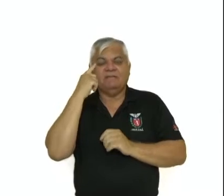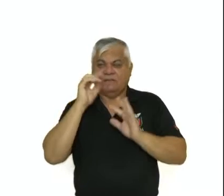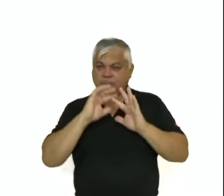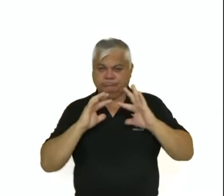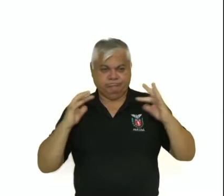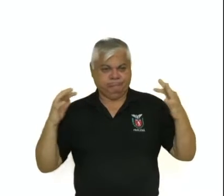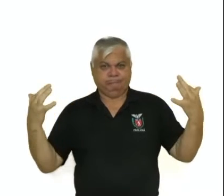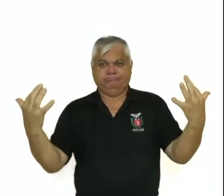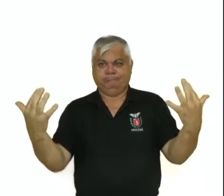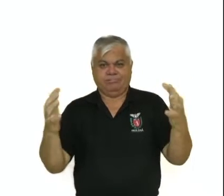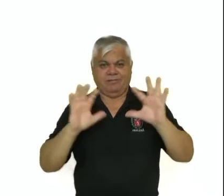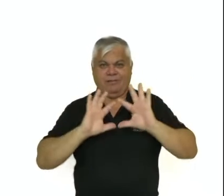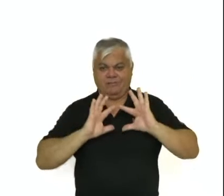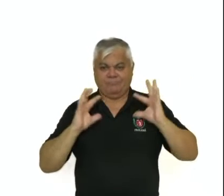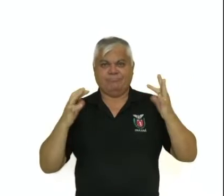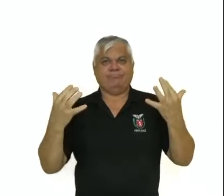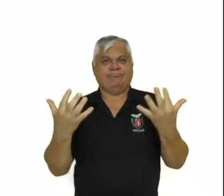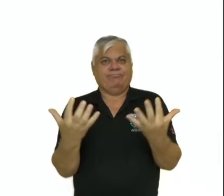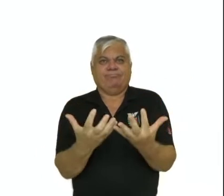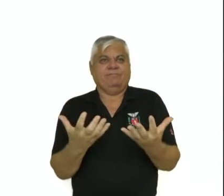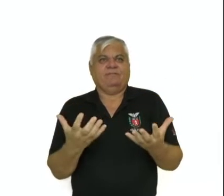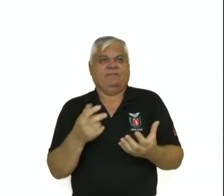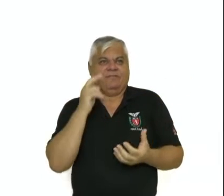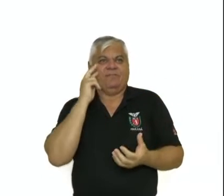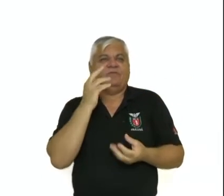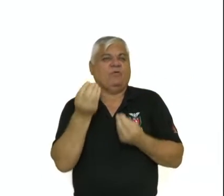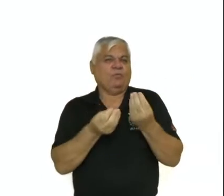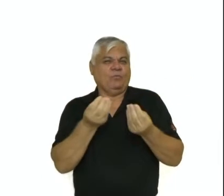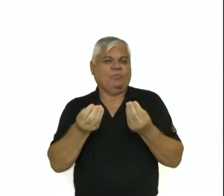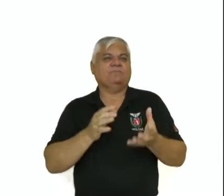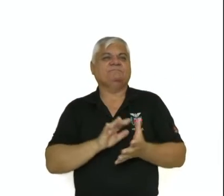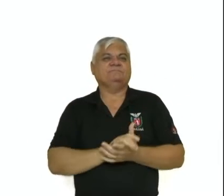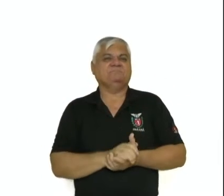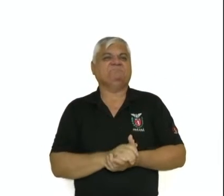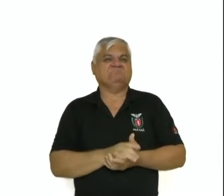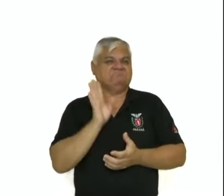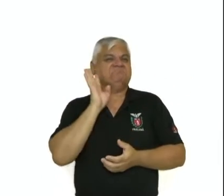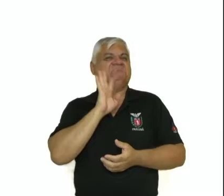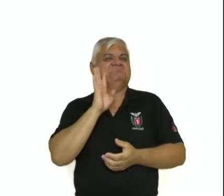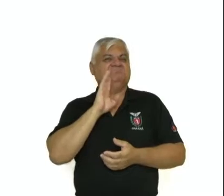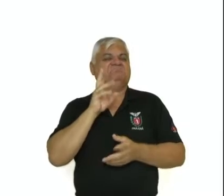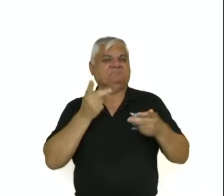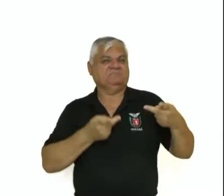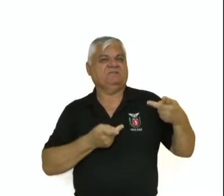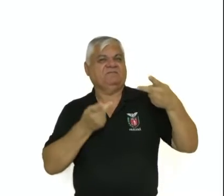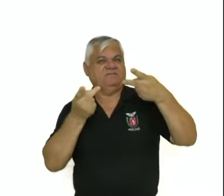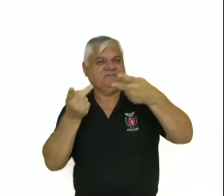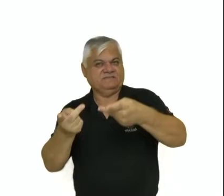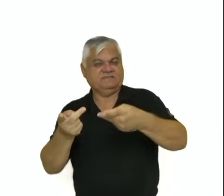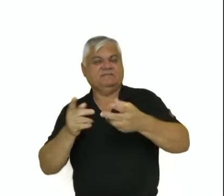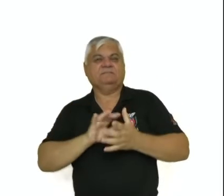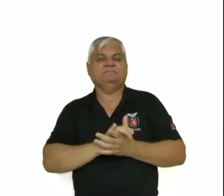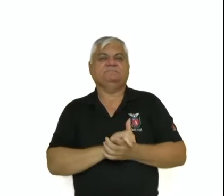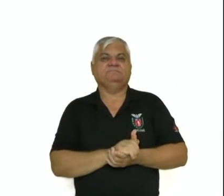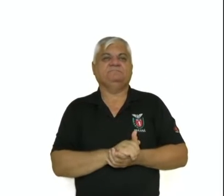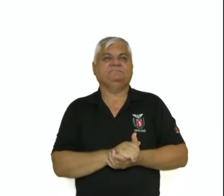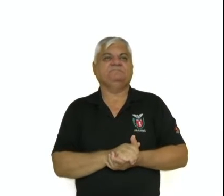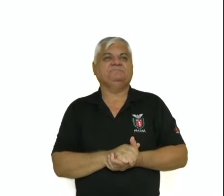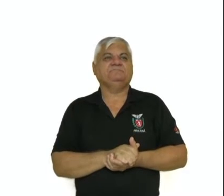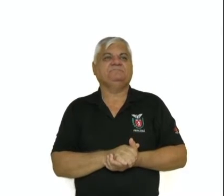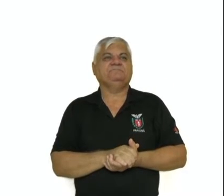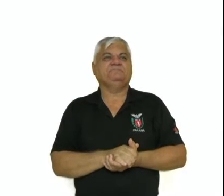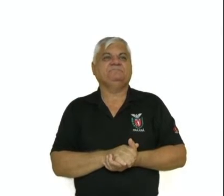não conseguimos ter o total dela, né? Então, muito bacana também estar lá para quem quiser visitar.